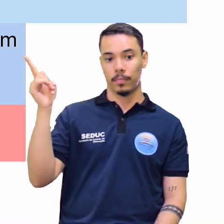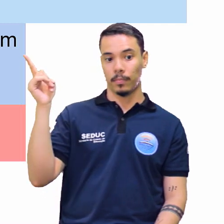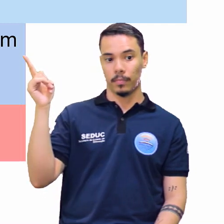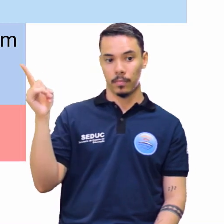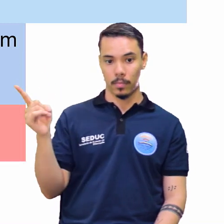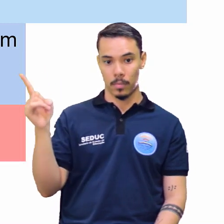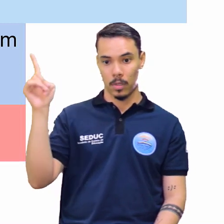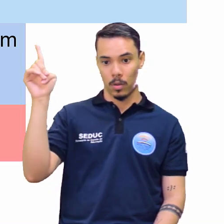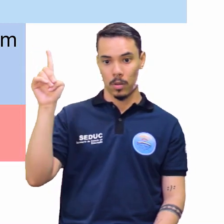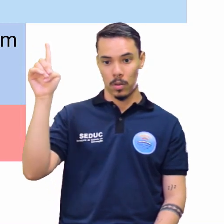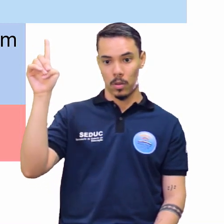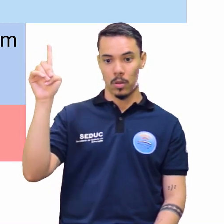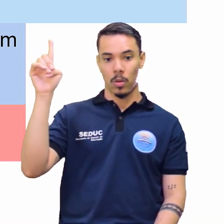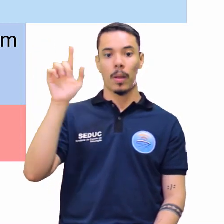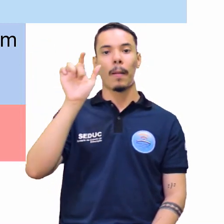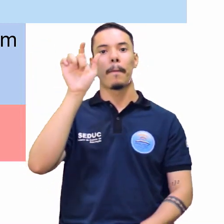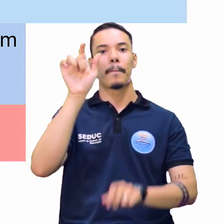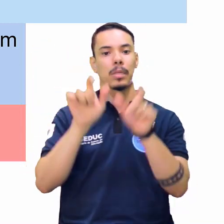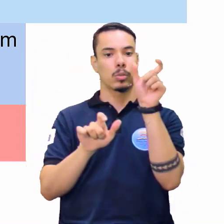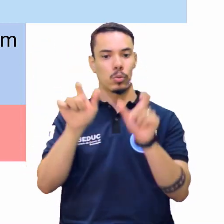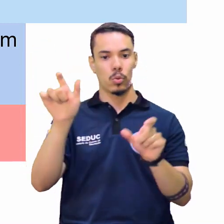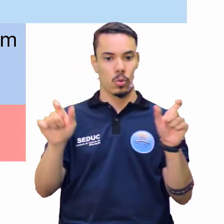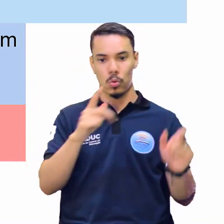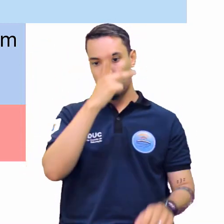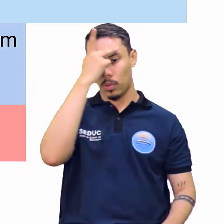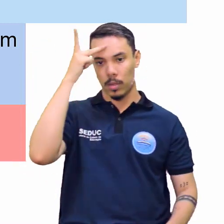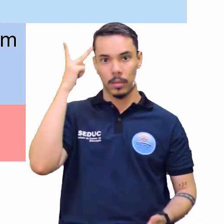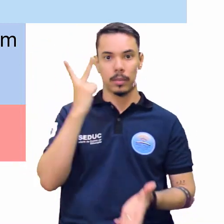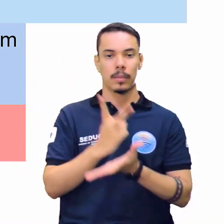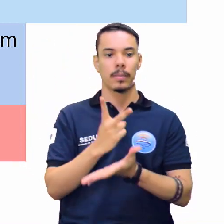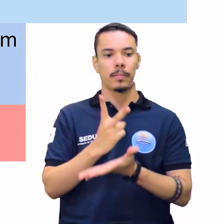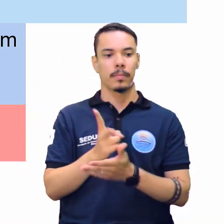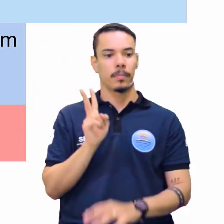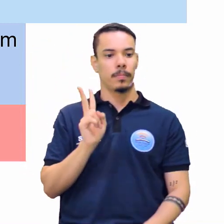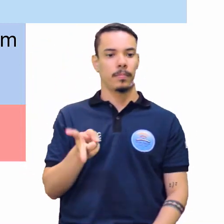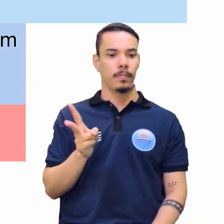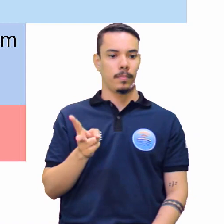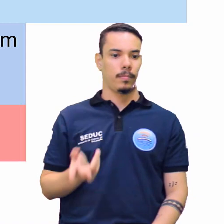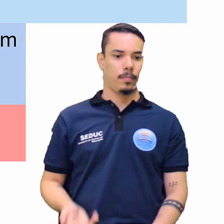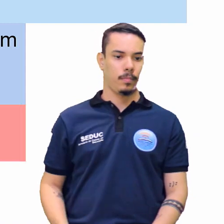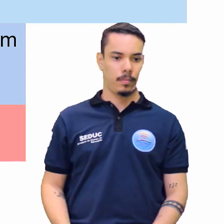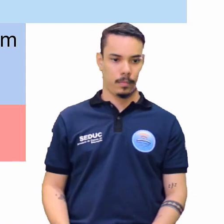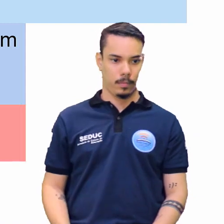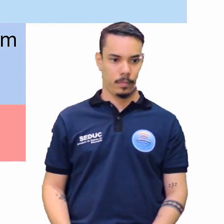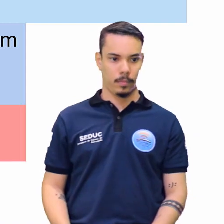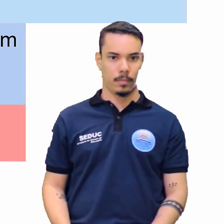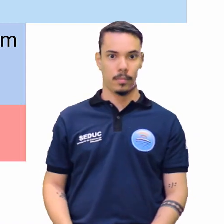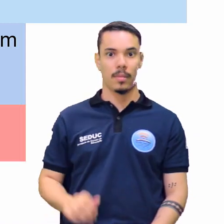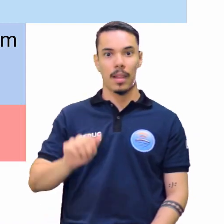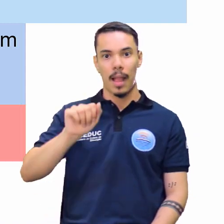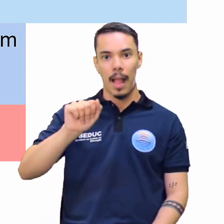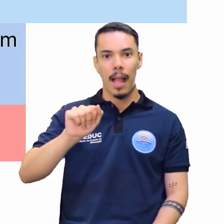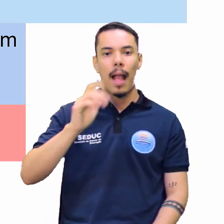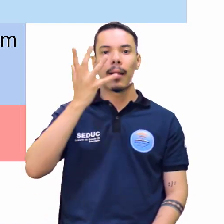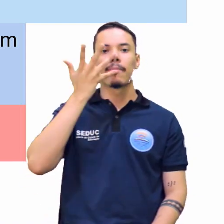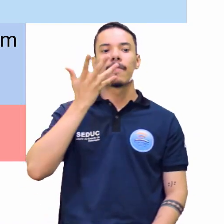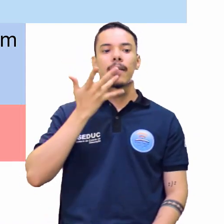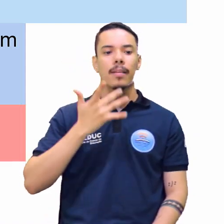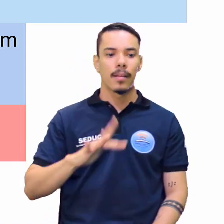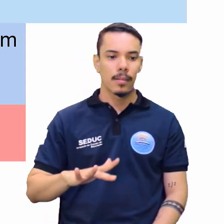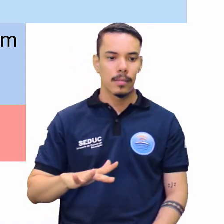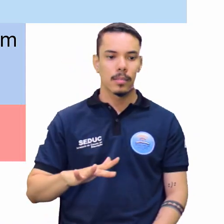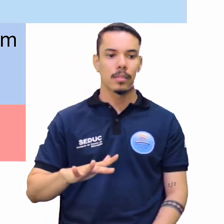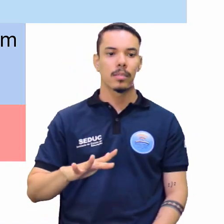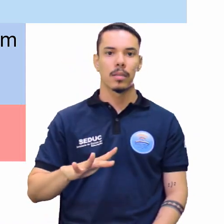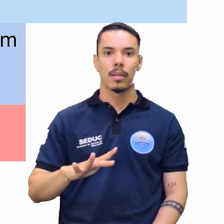designam pessoas presta atenção pessoas sempre com o mesmo gênero aí eu tenho uma palavra a criança essa